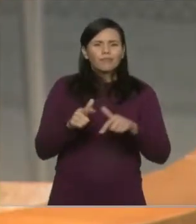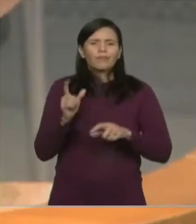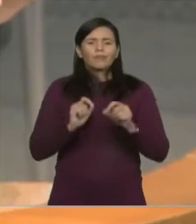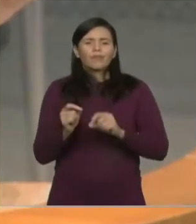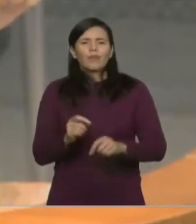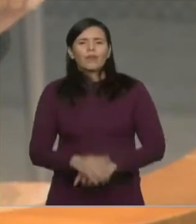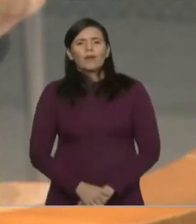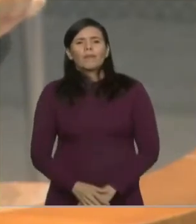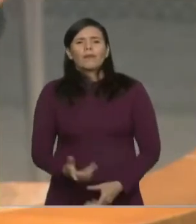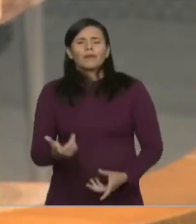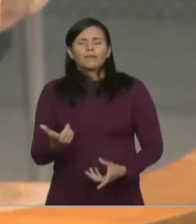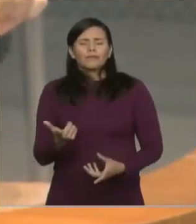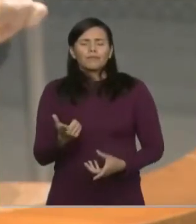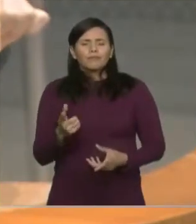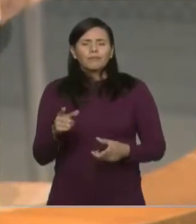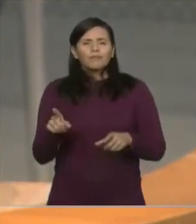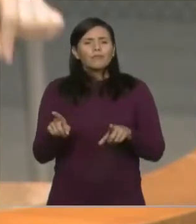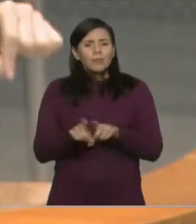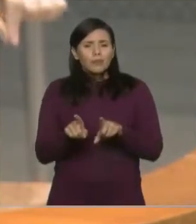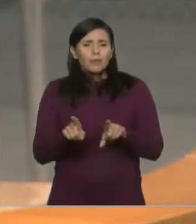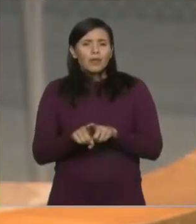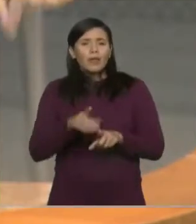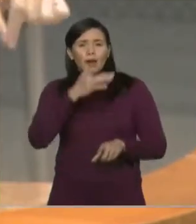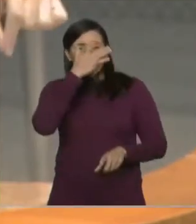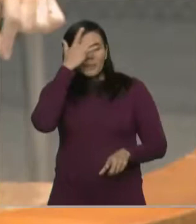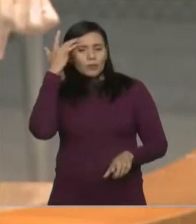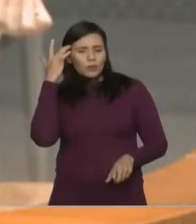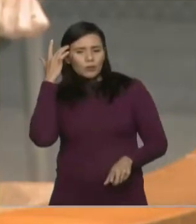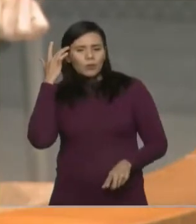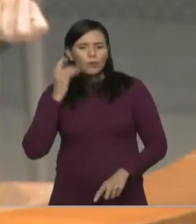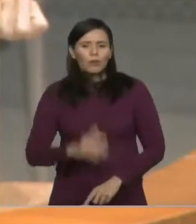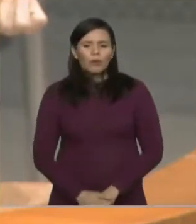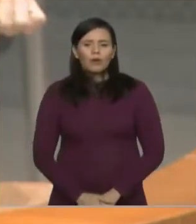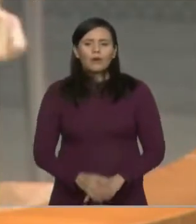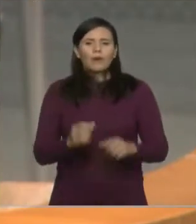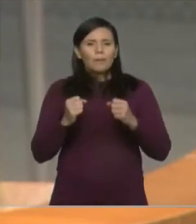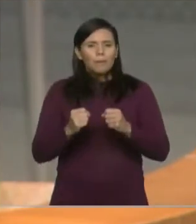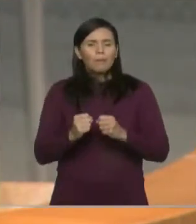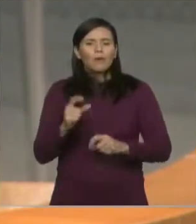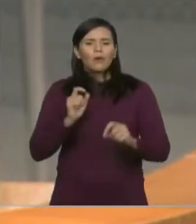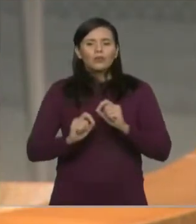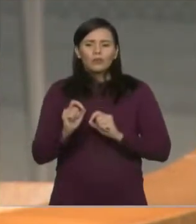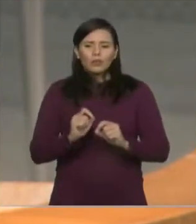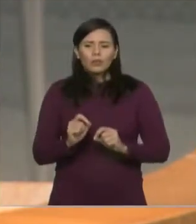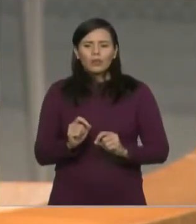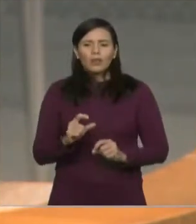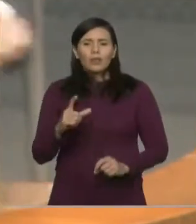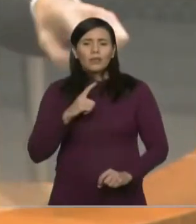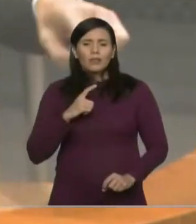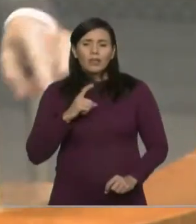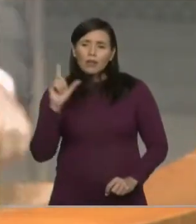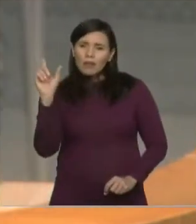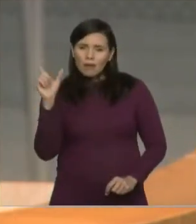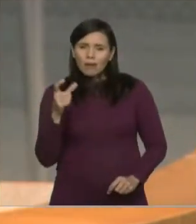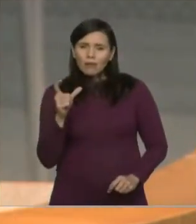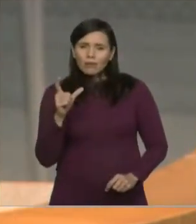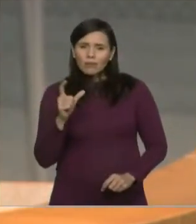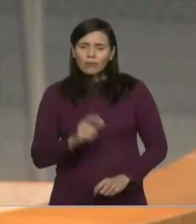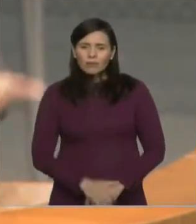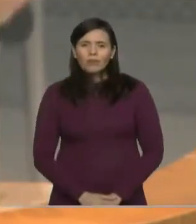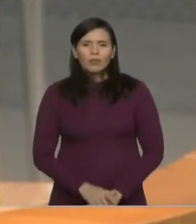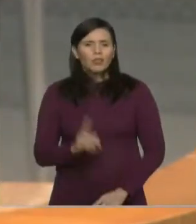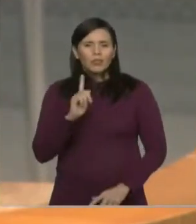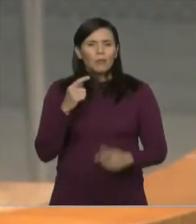que o usuário de transporte público da nossa cidade possa recarregar os créditos, também sem precisar ir nas unidades do